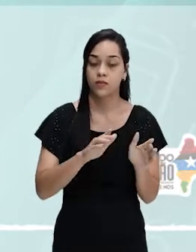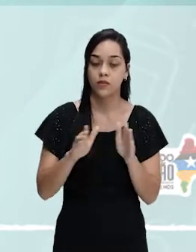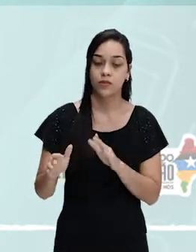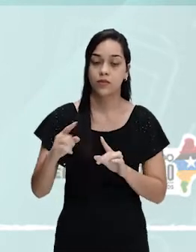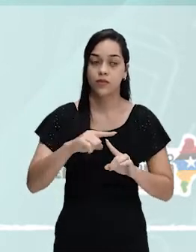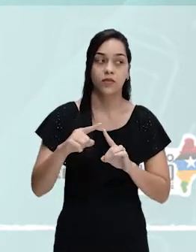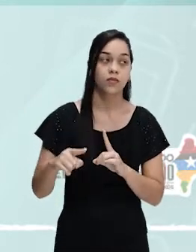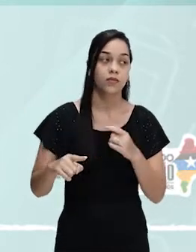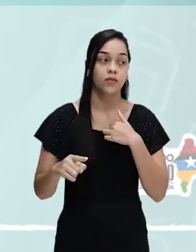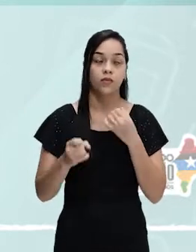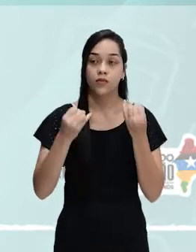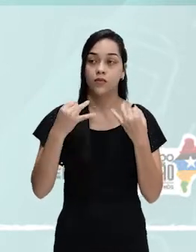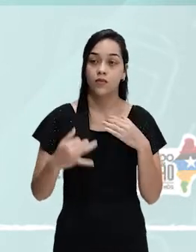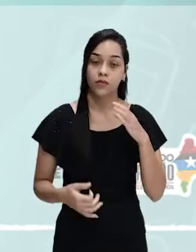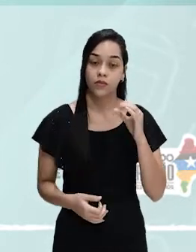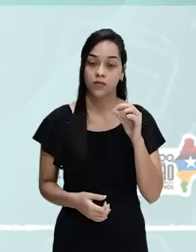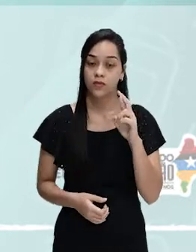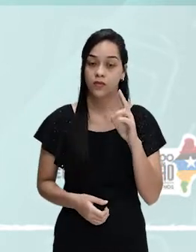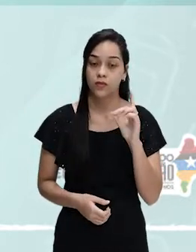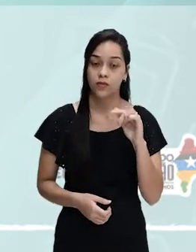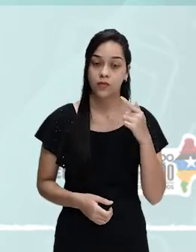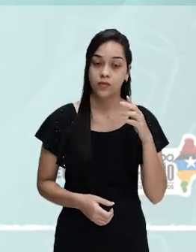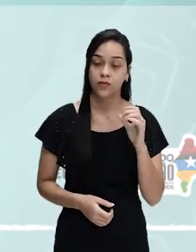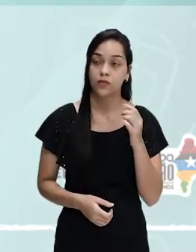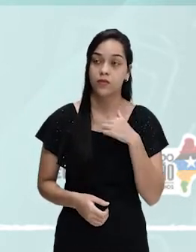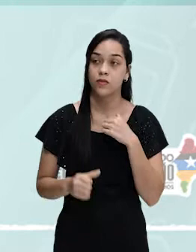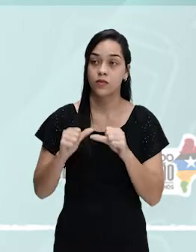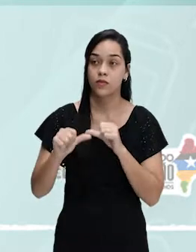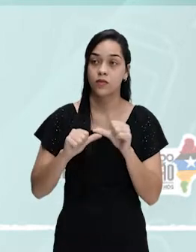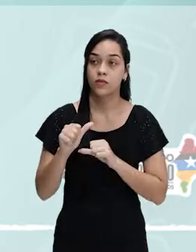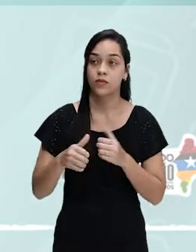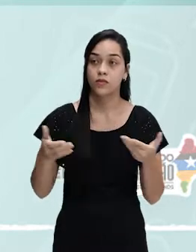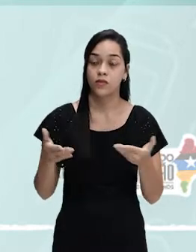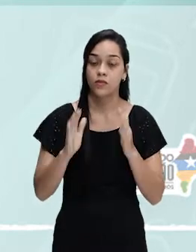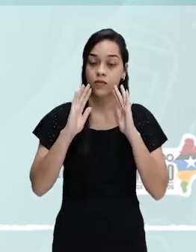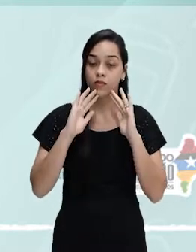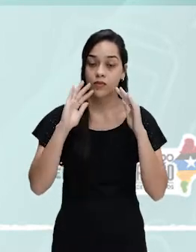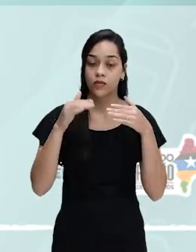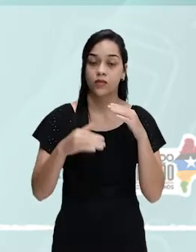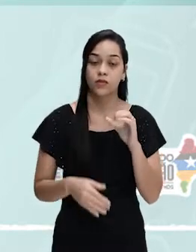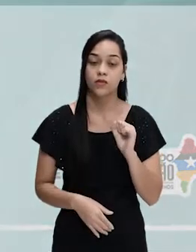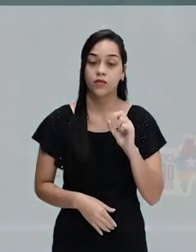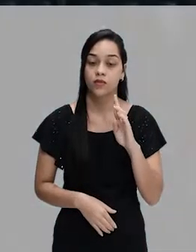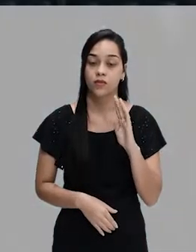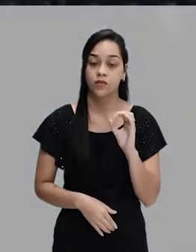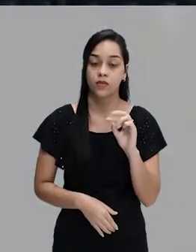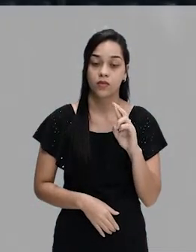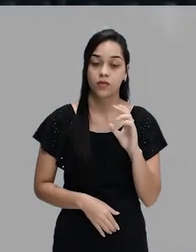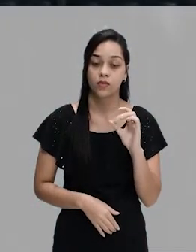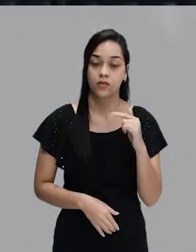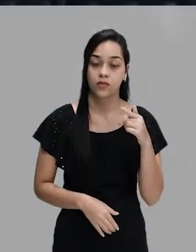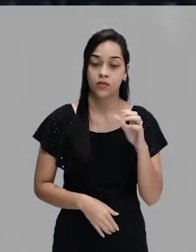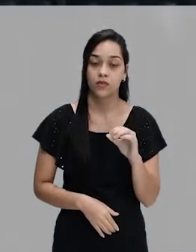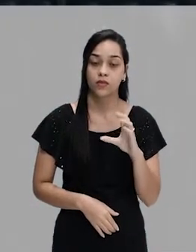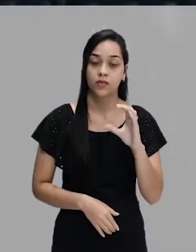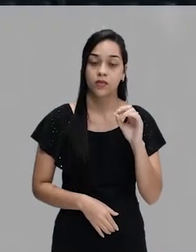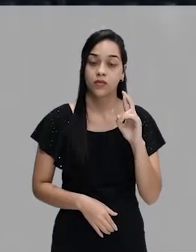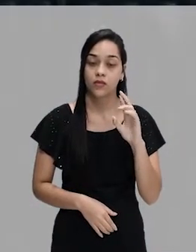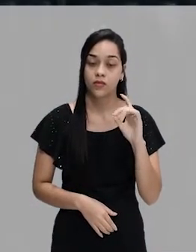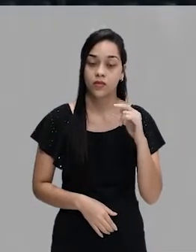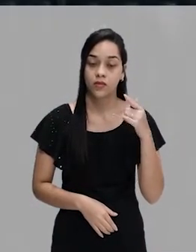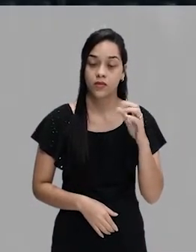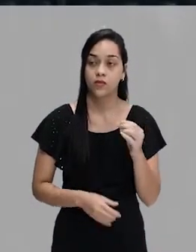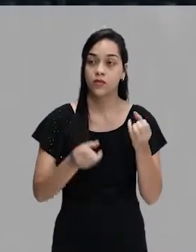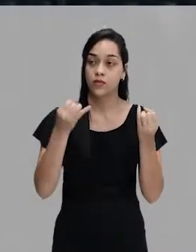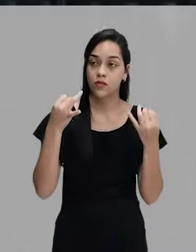Gente, eu estou falando coordenação, hein? Eu troquei aqui, mas não. Hoje nós vamos ver subordinação. Eu falei coordenação para explicar o